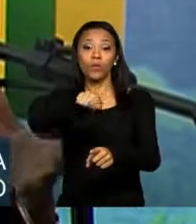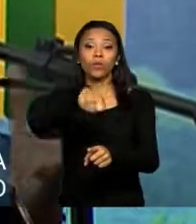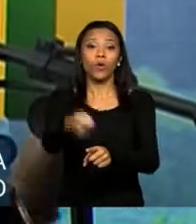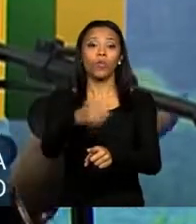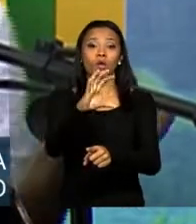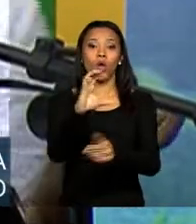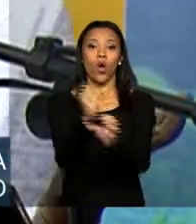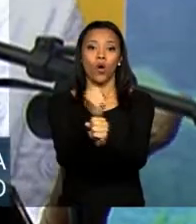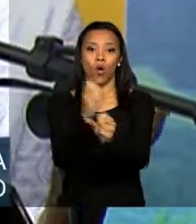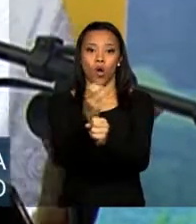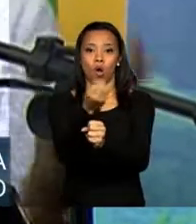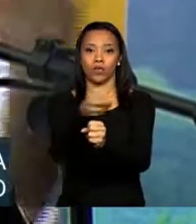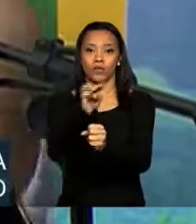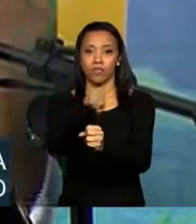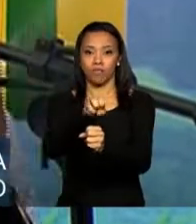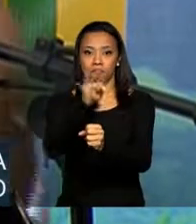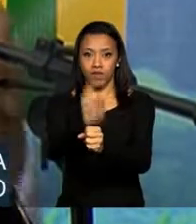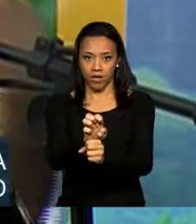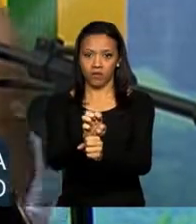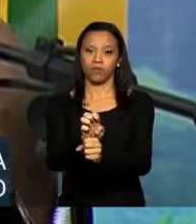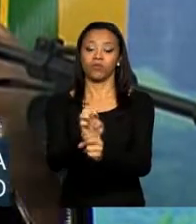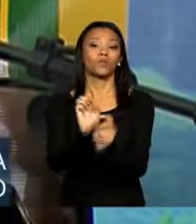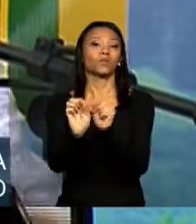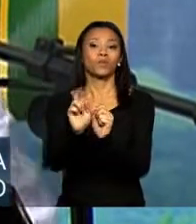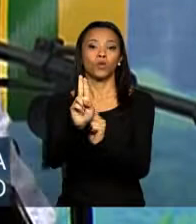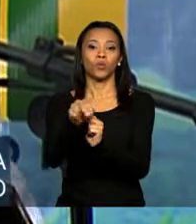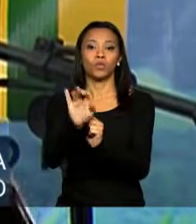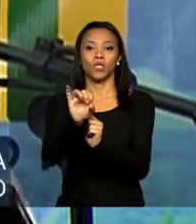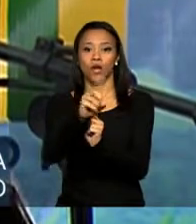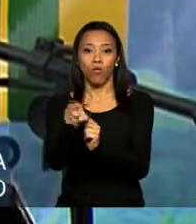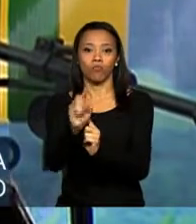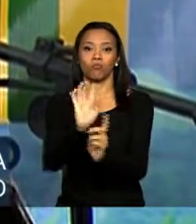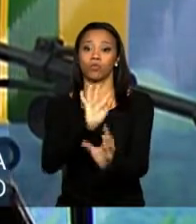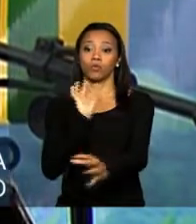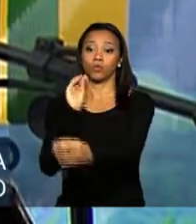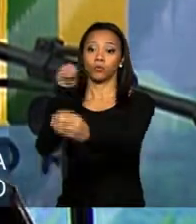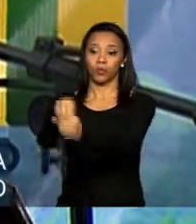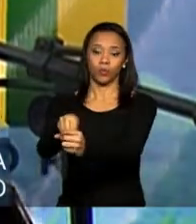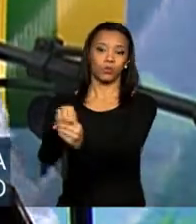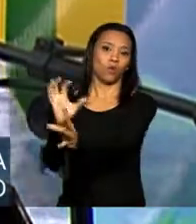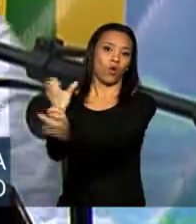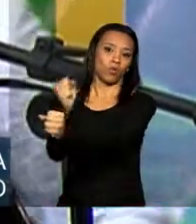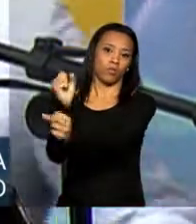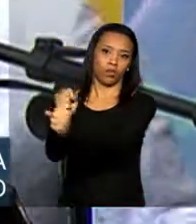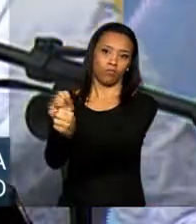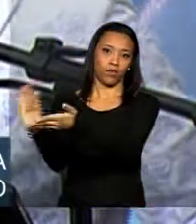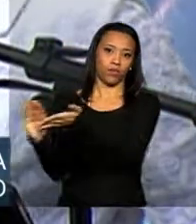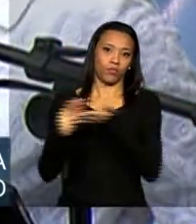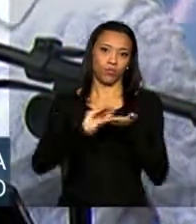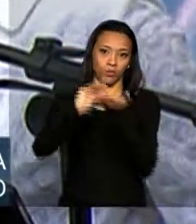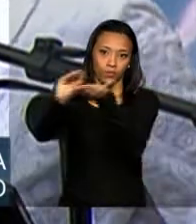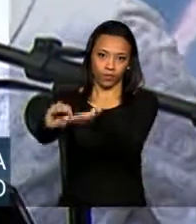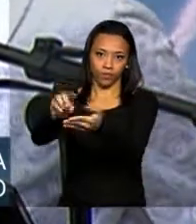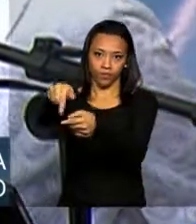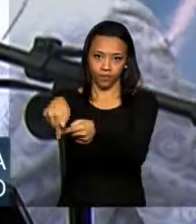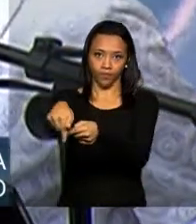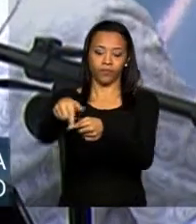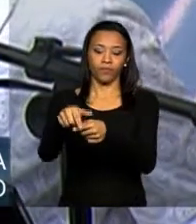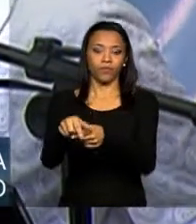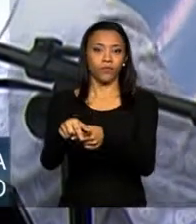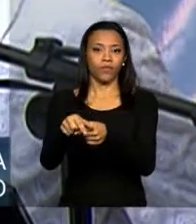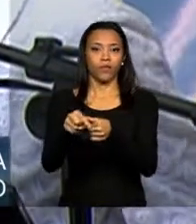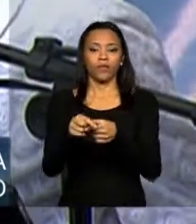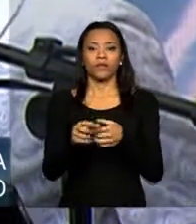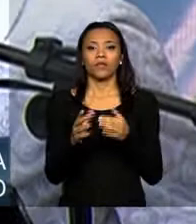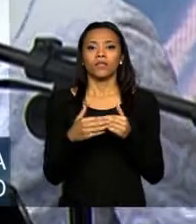e embutimos tudo isso dentro do orçamento E durante seis